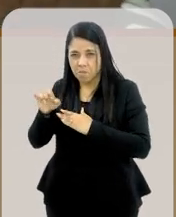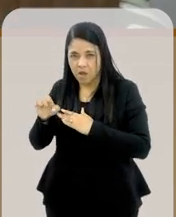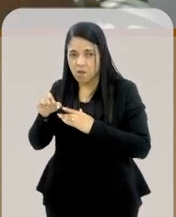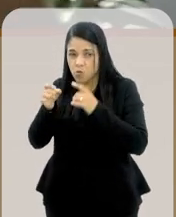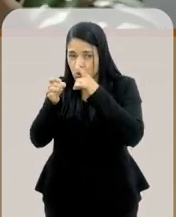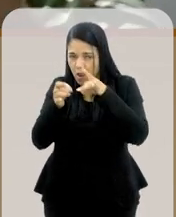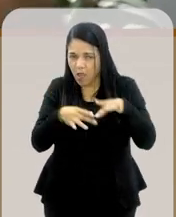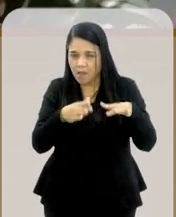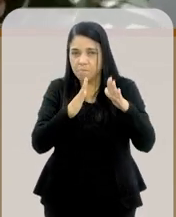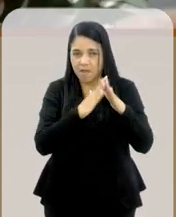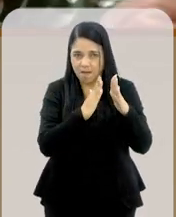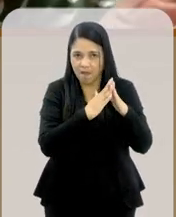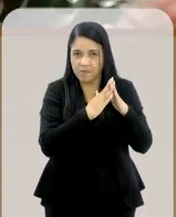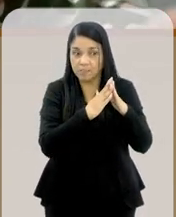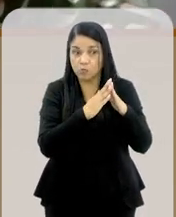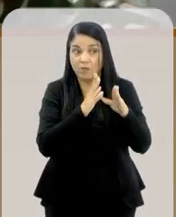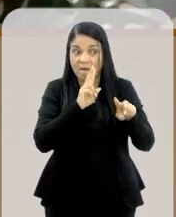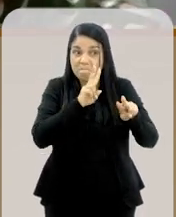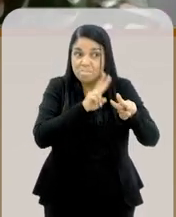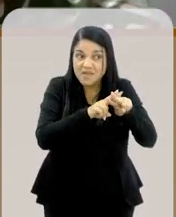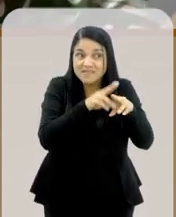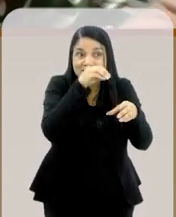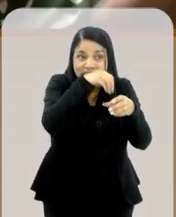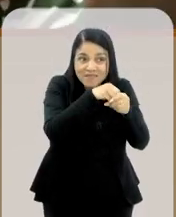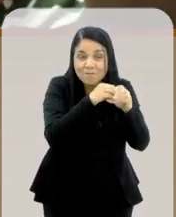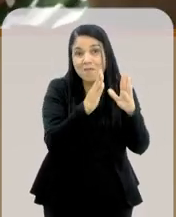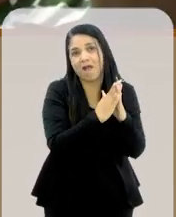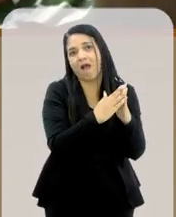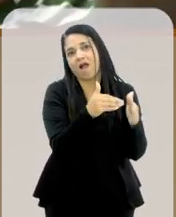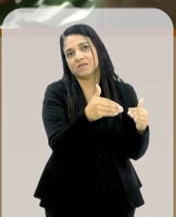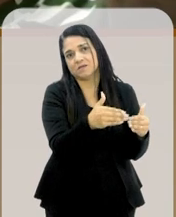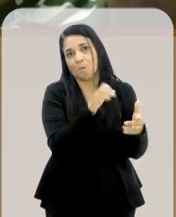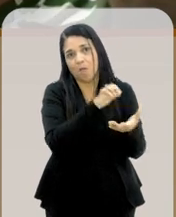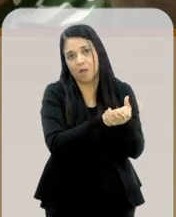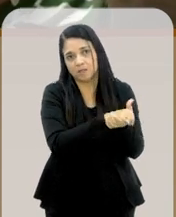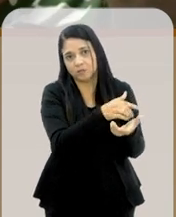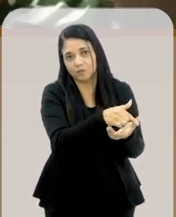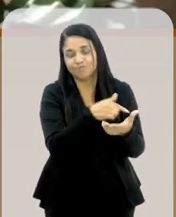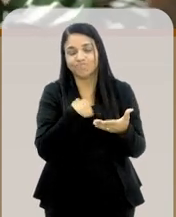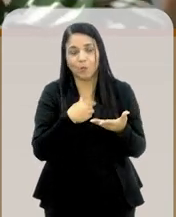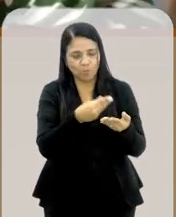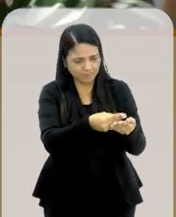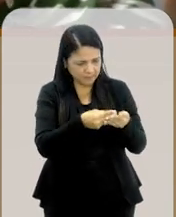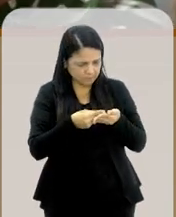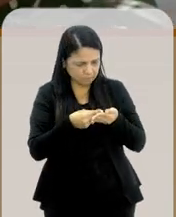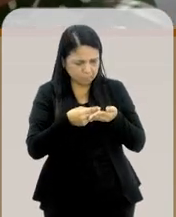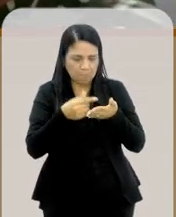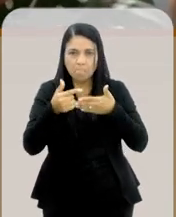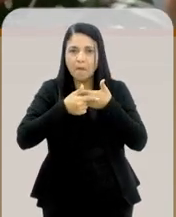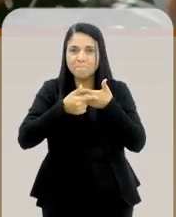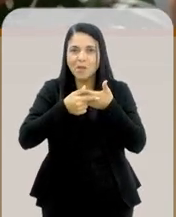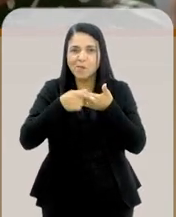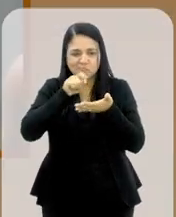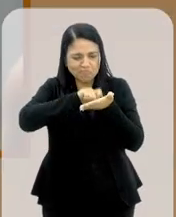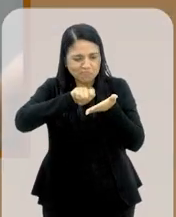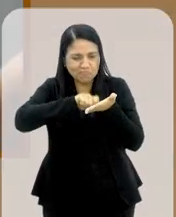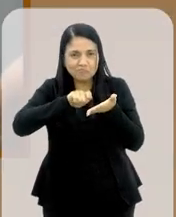pais, depois que eu saí de casa, que eu estava em cárcere privado, eu ainda recebi um bilhetinho amoroso